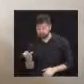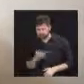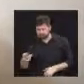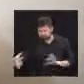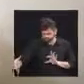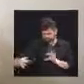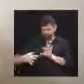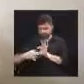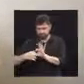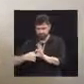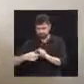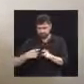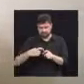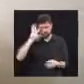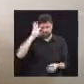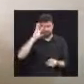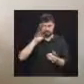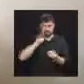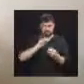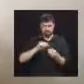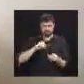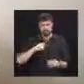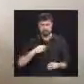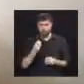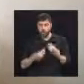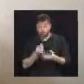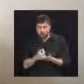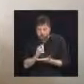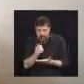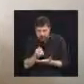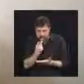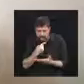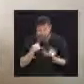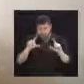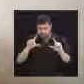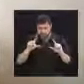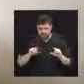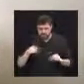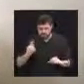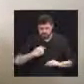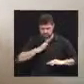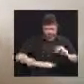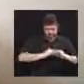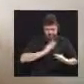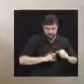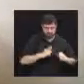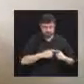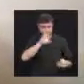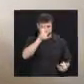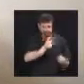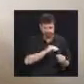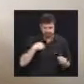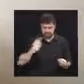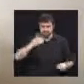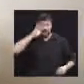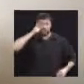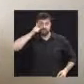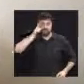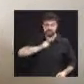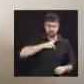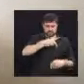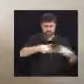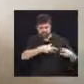saúde integrativa foi quanto à diminuição do uso de anti-inflamatório com as nossas práticas integrativas. E nós ganhamos esse